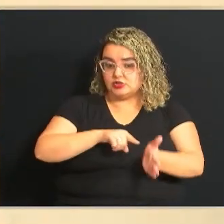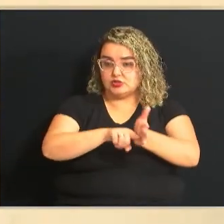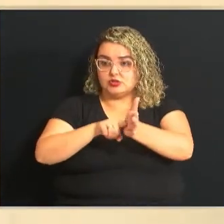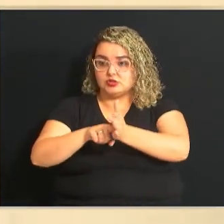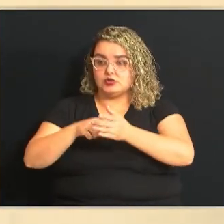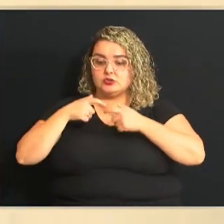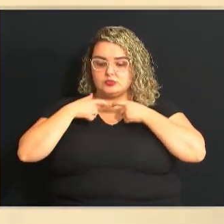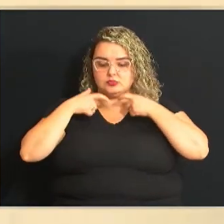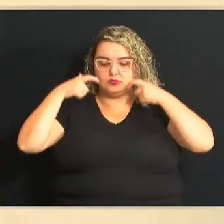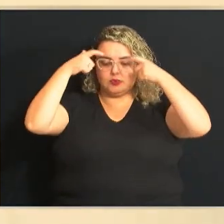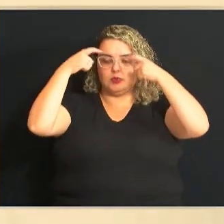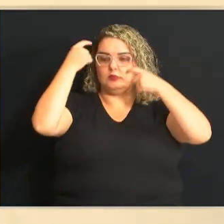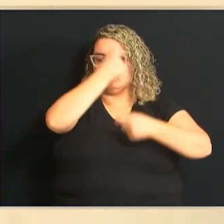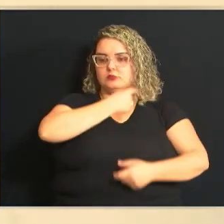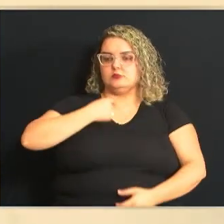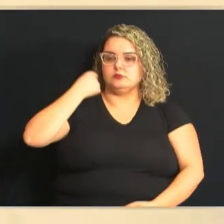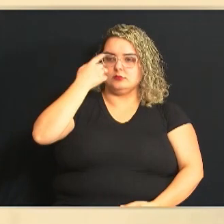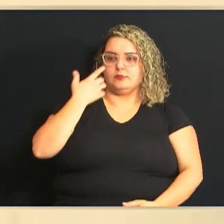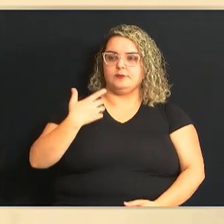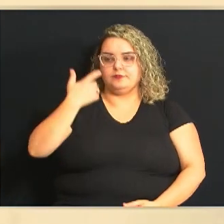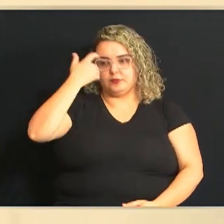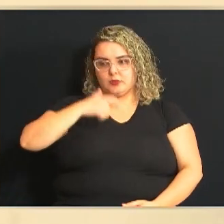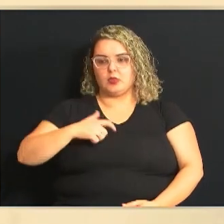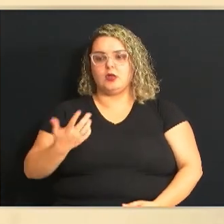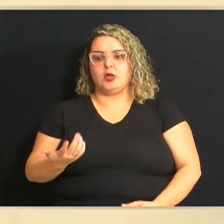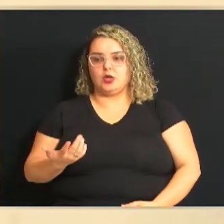que isso seja realmente cumprido aqui no município de Campinas.